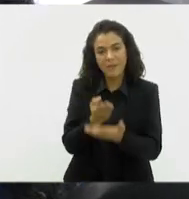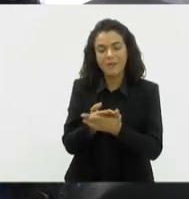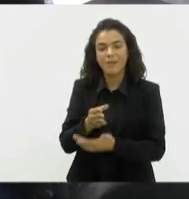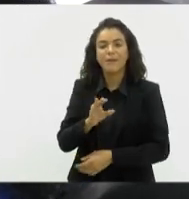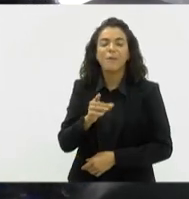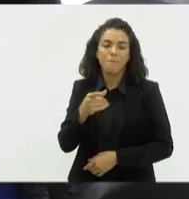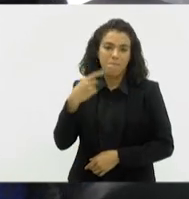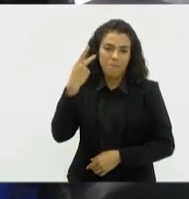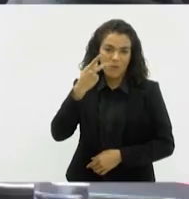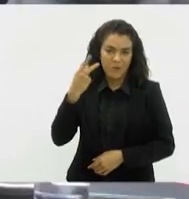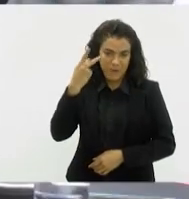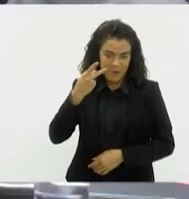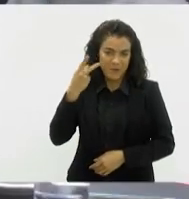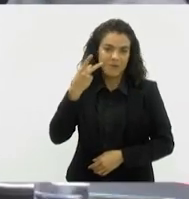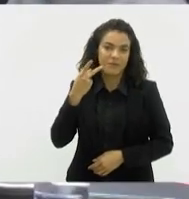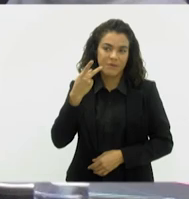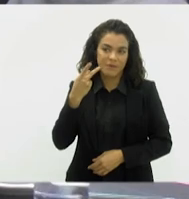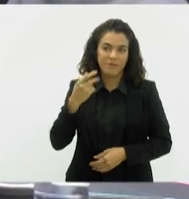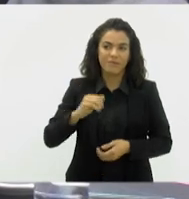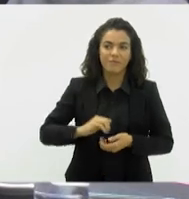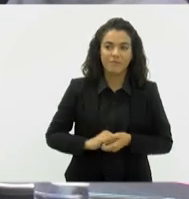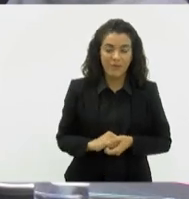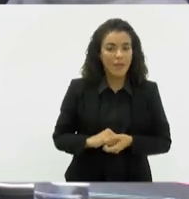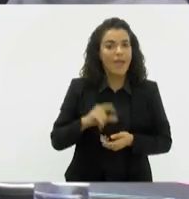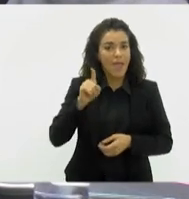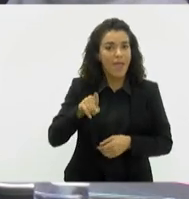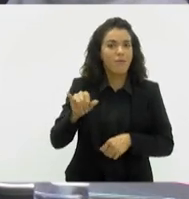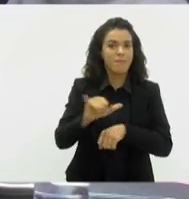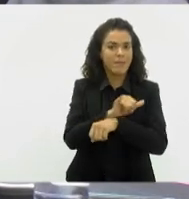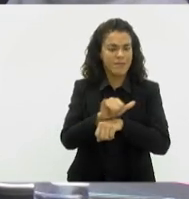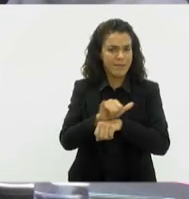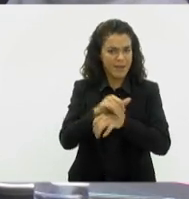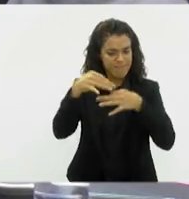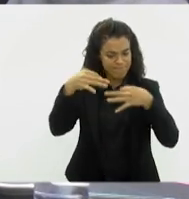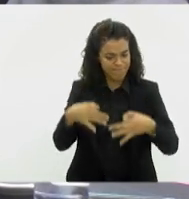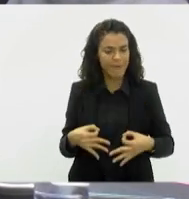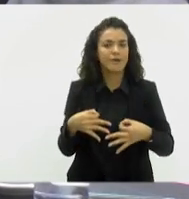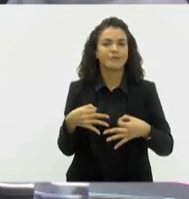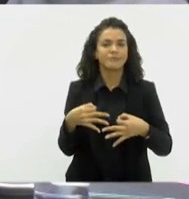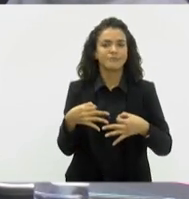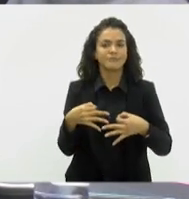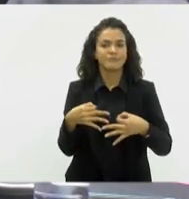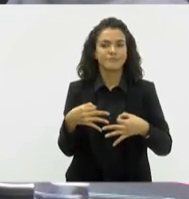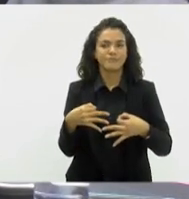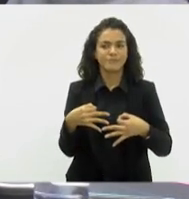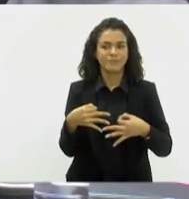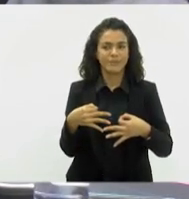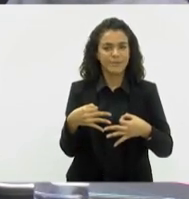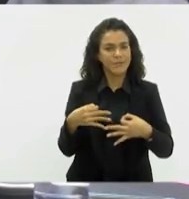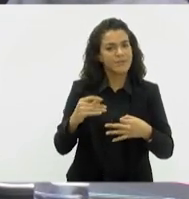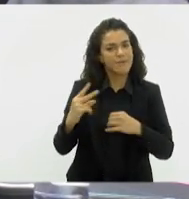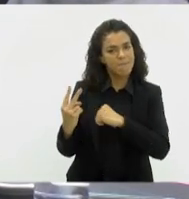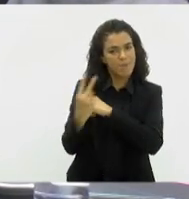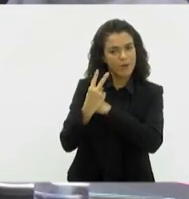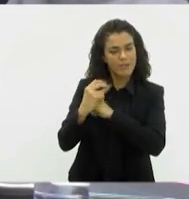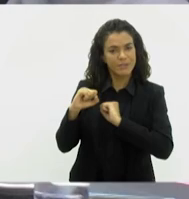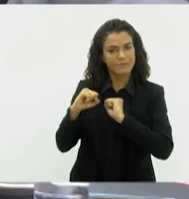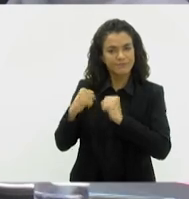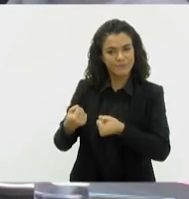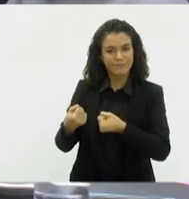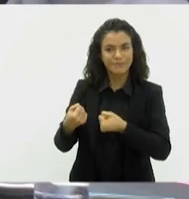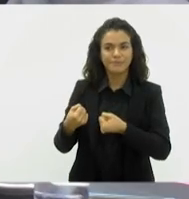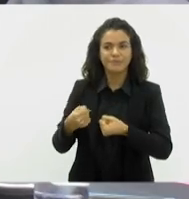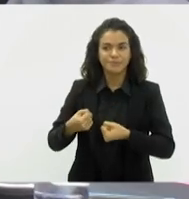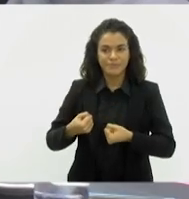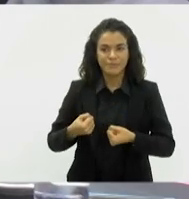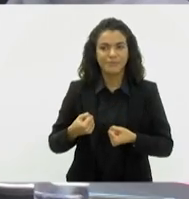bem armado salva a vida e é uma maneira eficiente, eficaz de promover a autodefesa. Ponto.